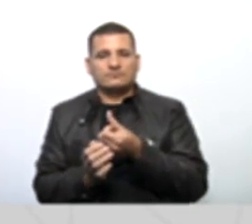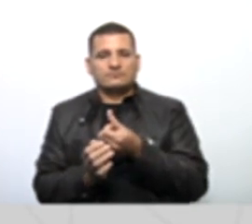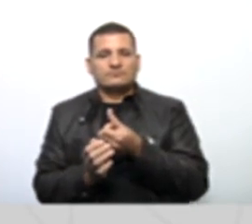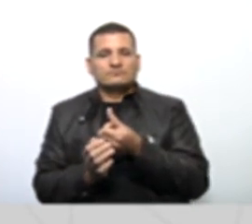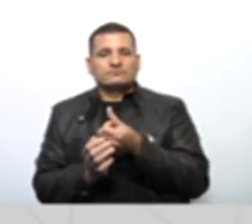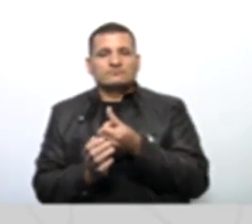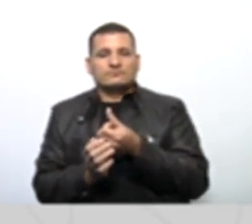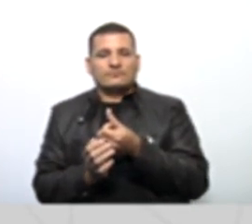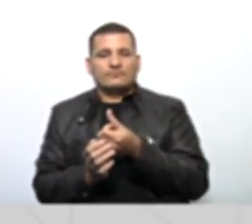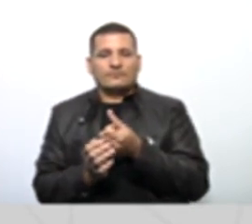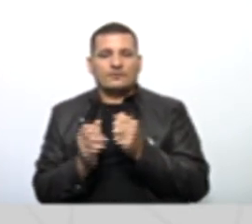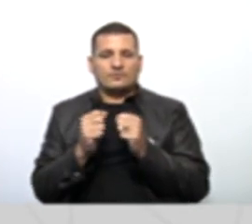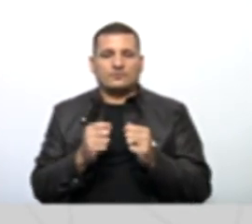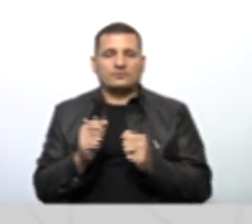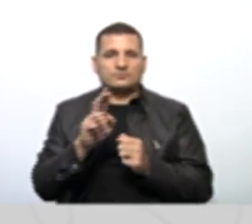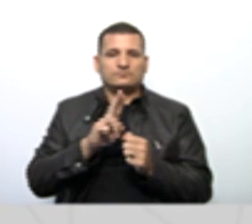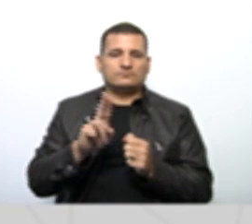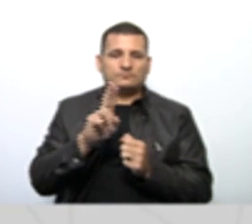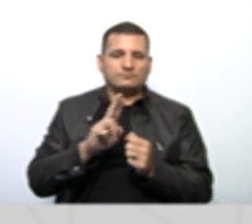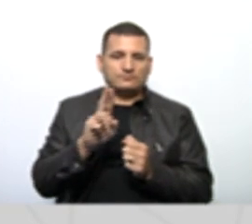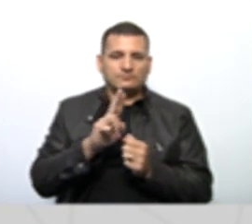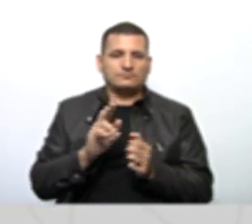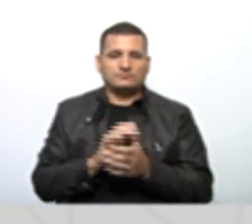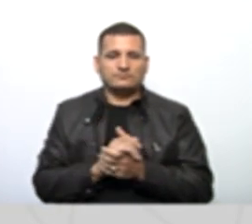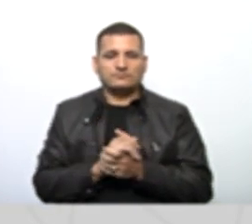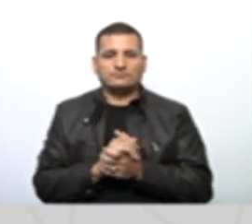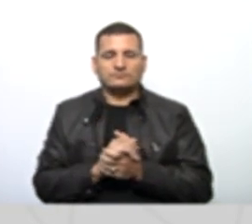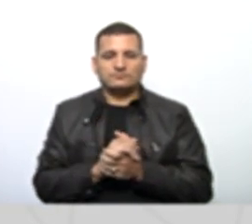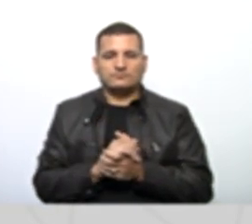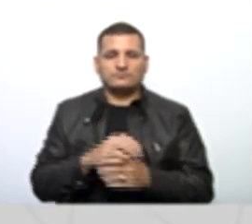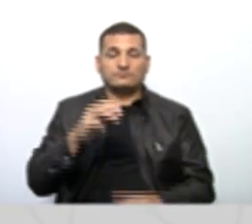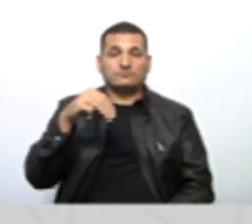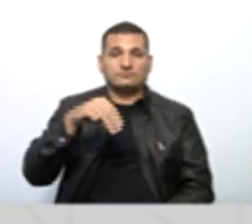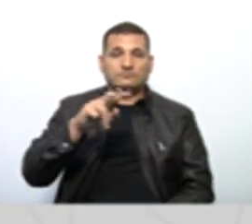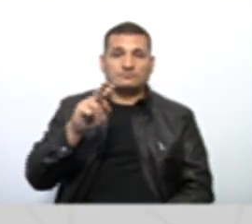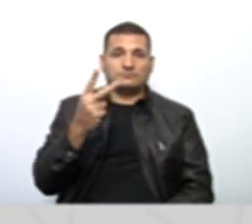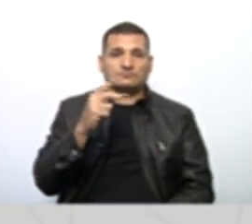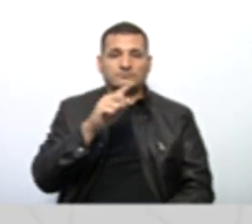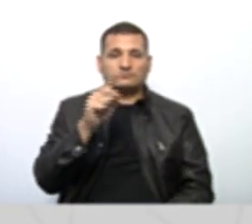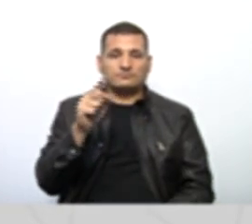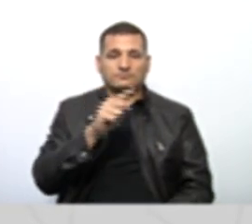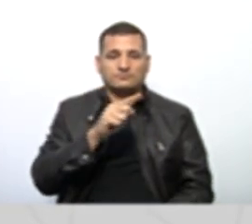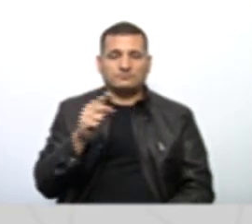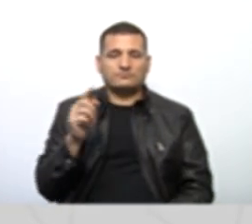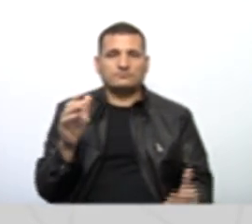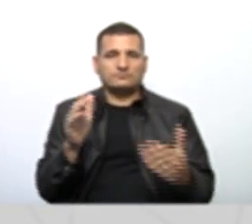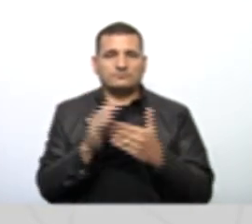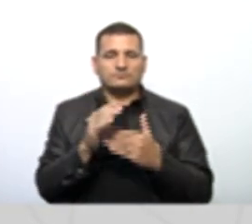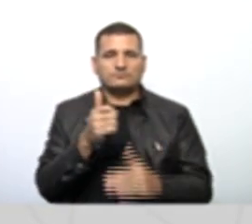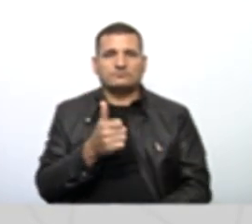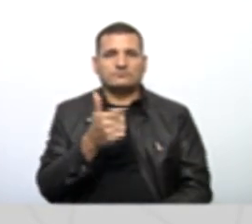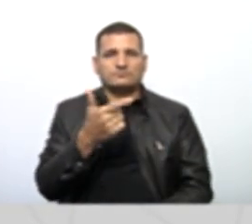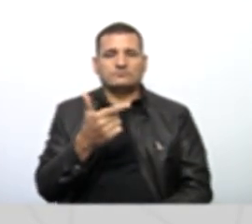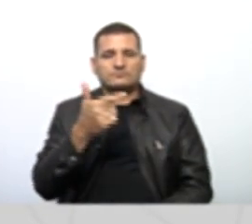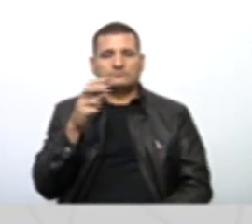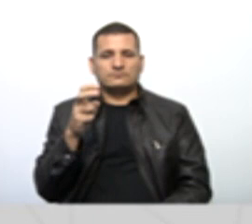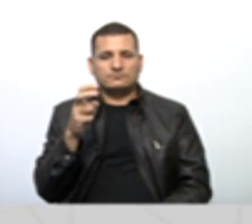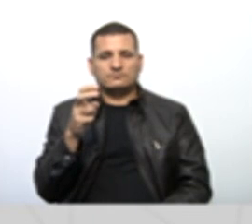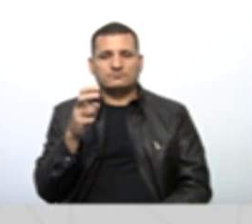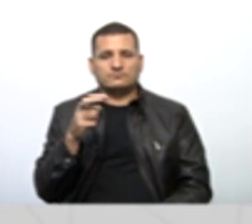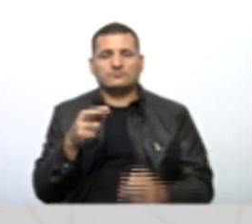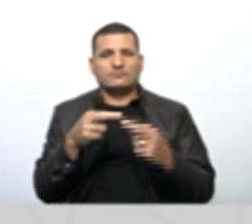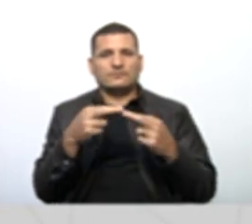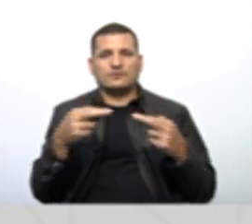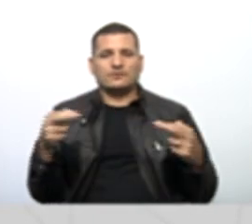pode ser usada para frequências até 125 mega-hertz a isso em redes mil